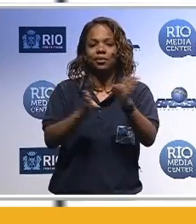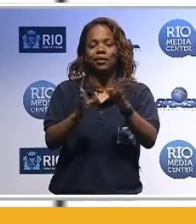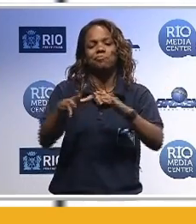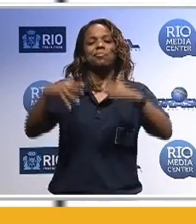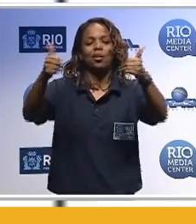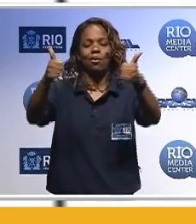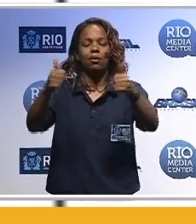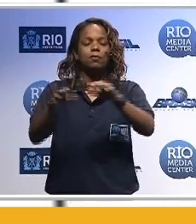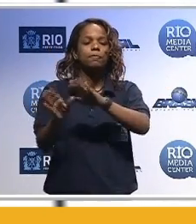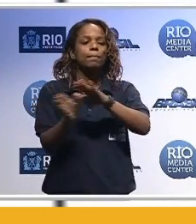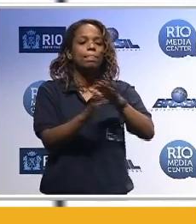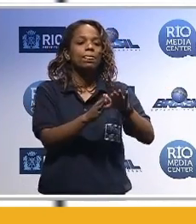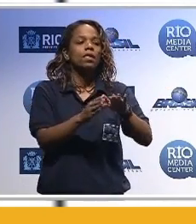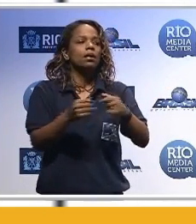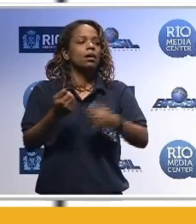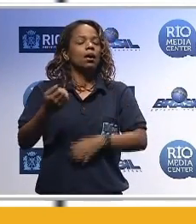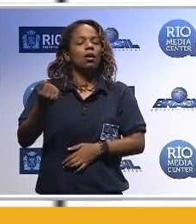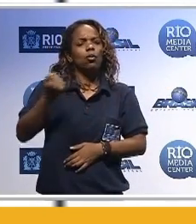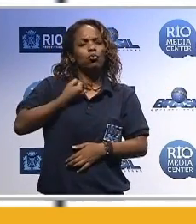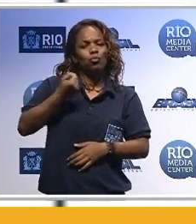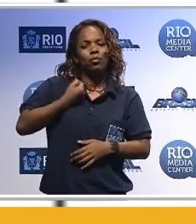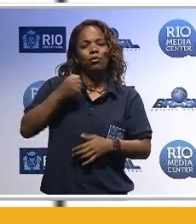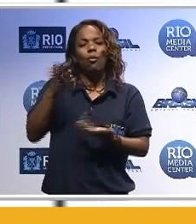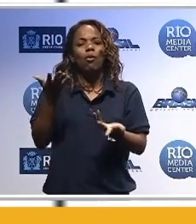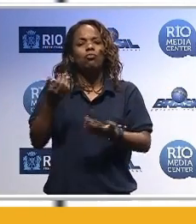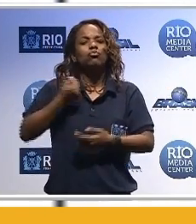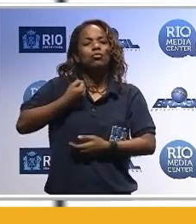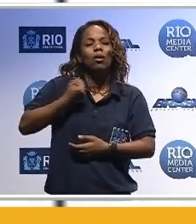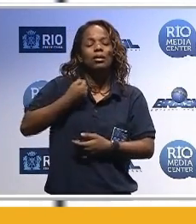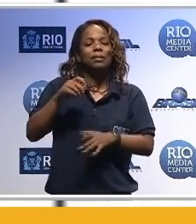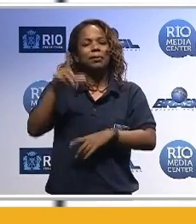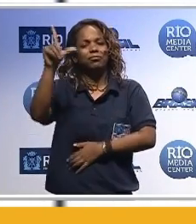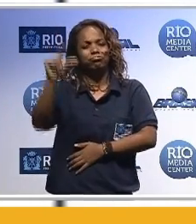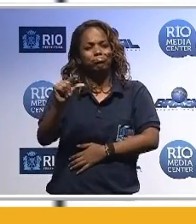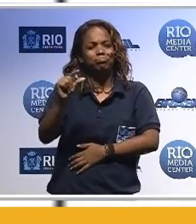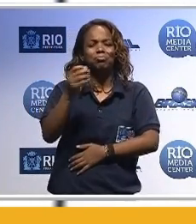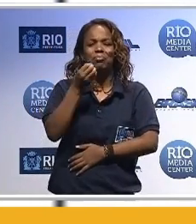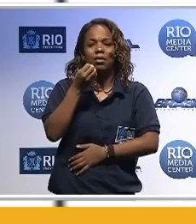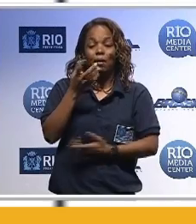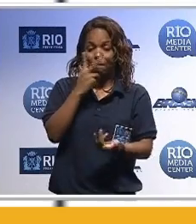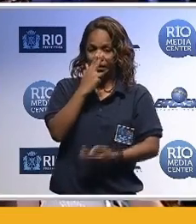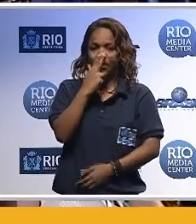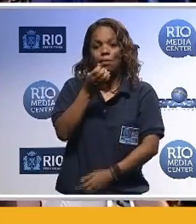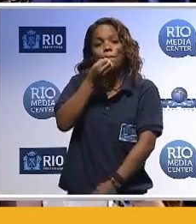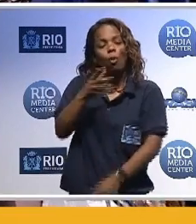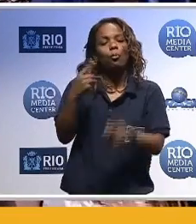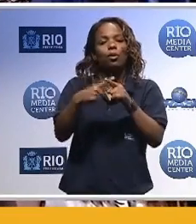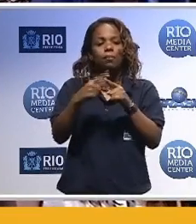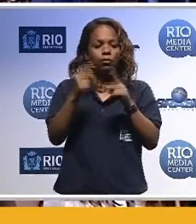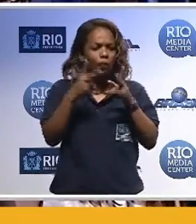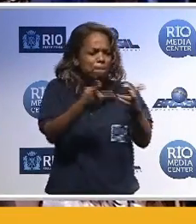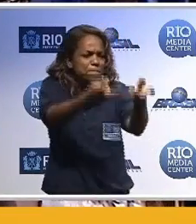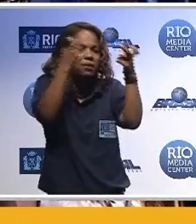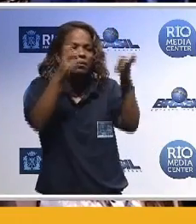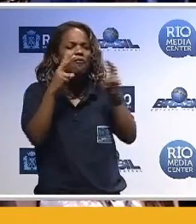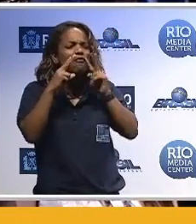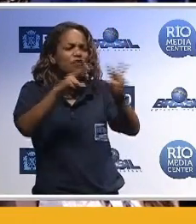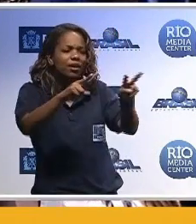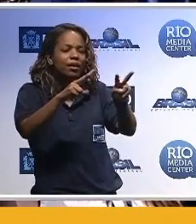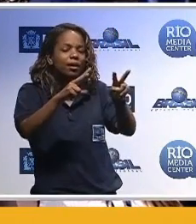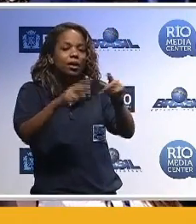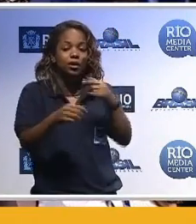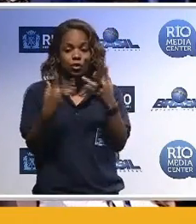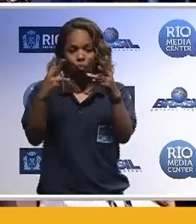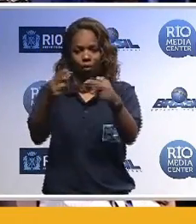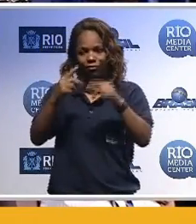número da nota no site lá, ficou com a nota baixa e tal. Isso é bom para que as pessoas possam ver, e aí a nossa visão é exatamente